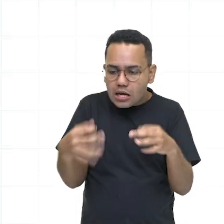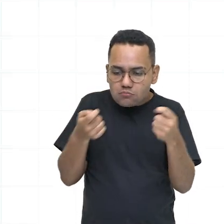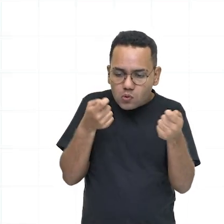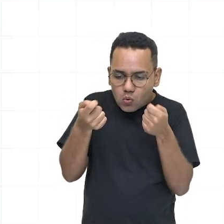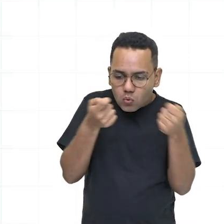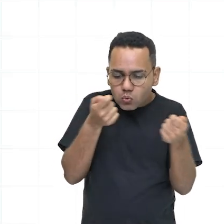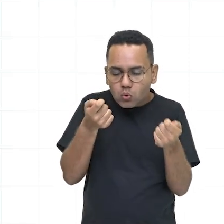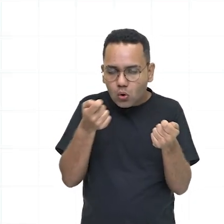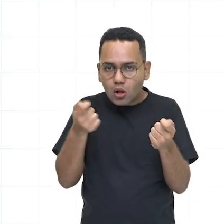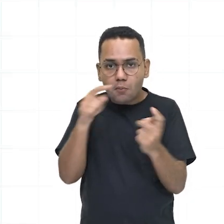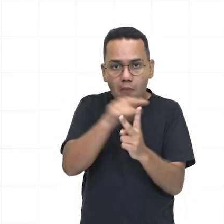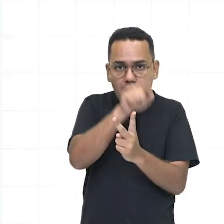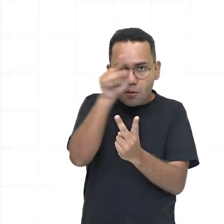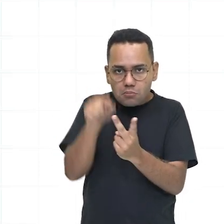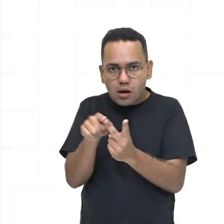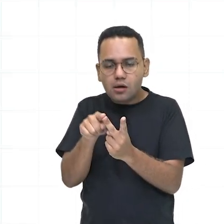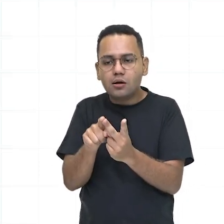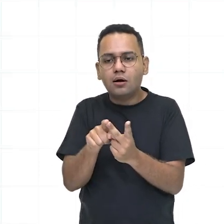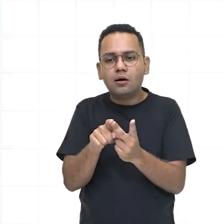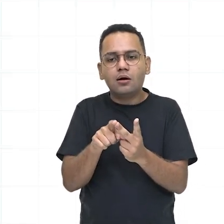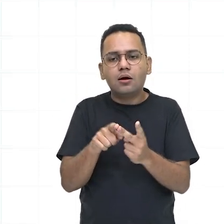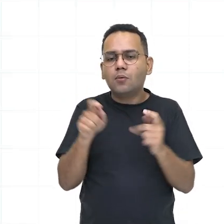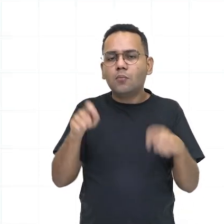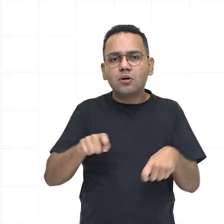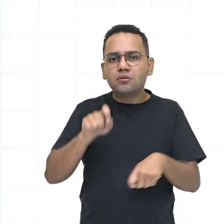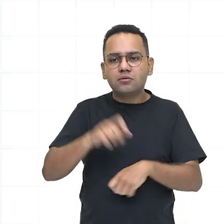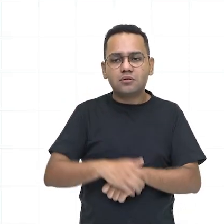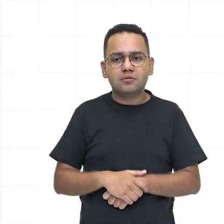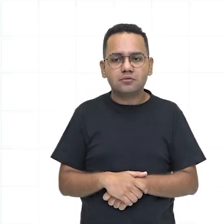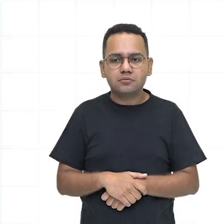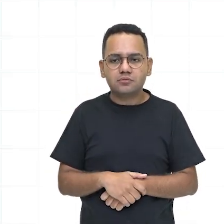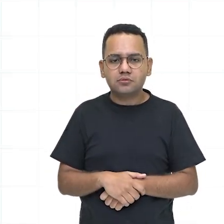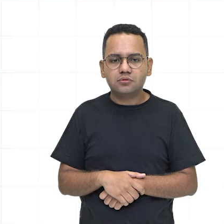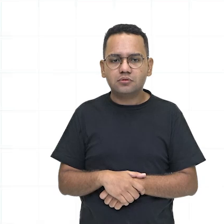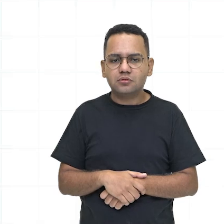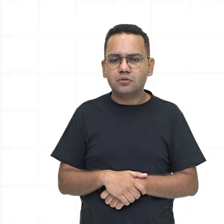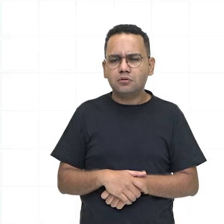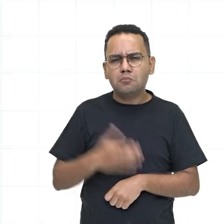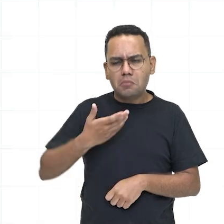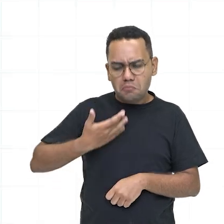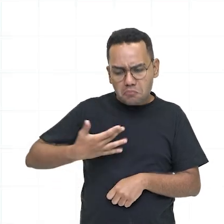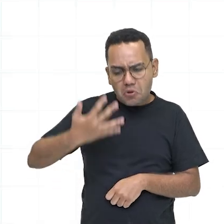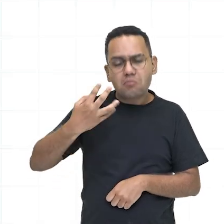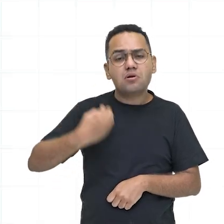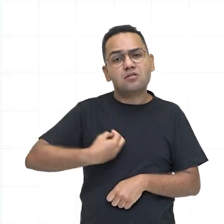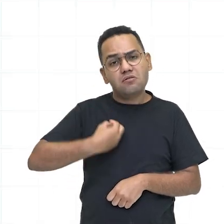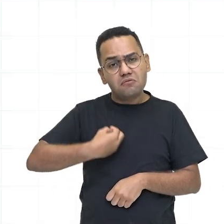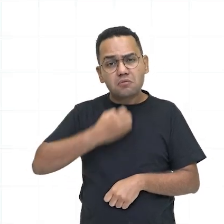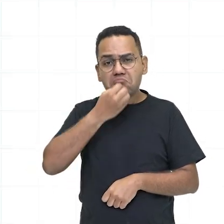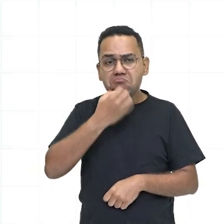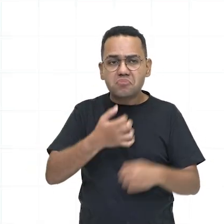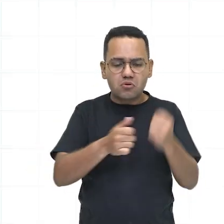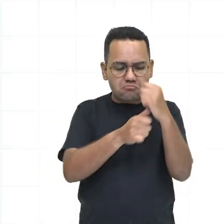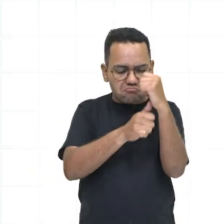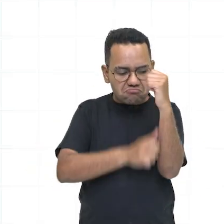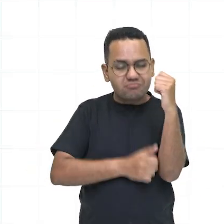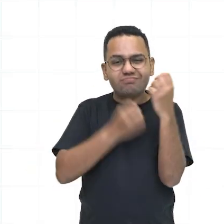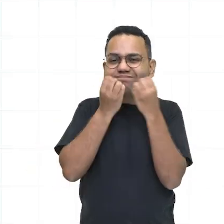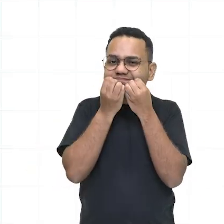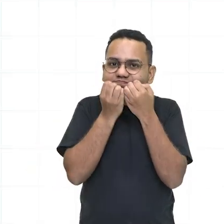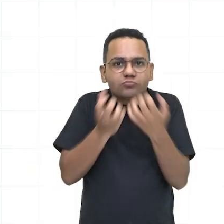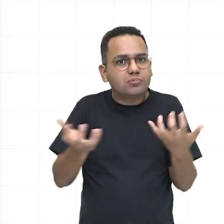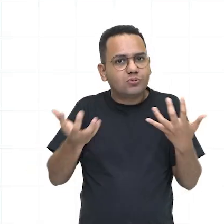consegue, então, manter durante um tempo maior essa elasticidade das artérias. E você,